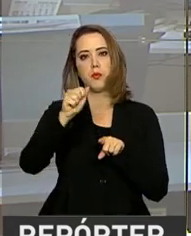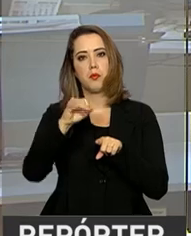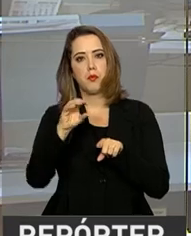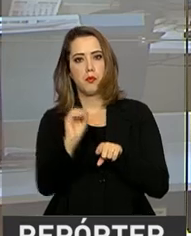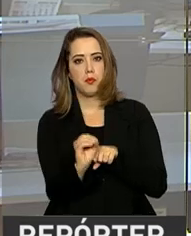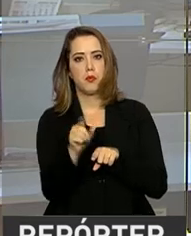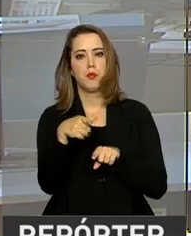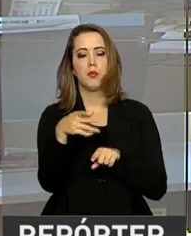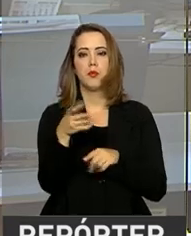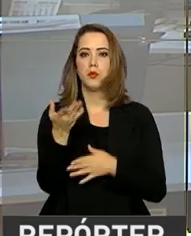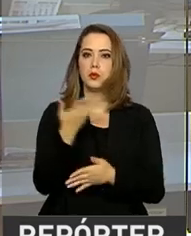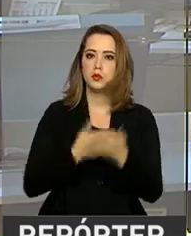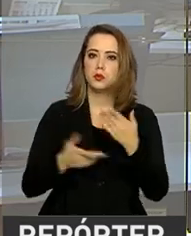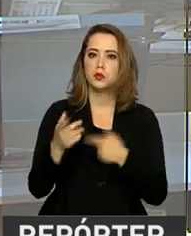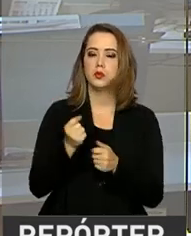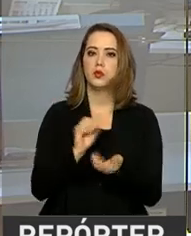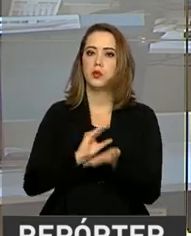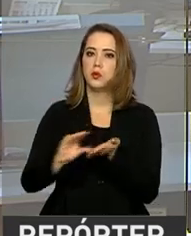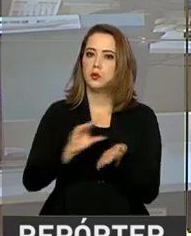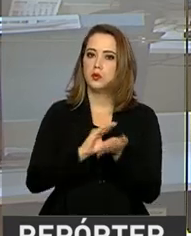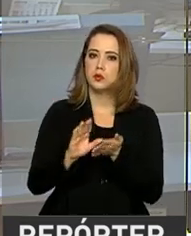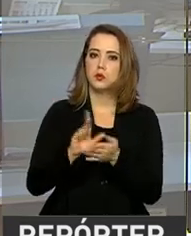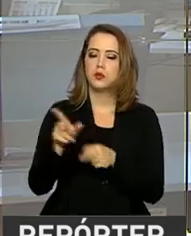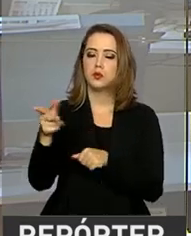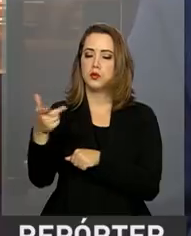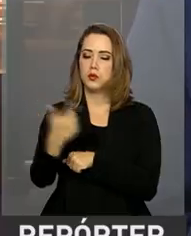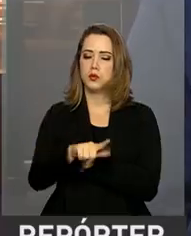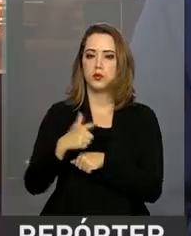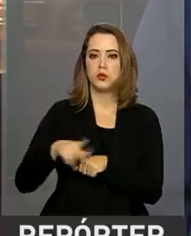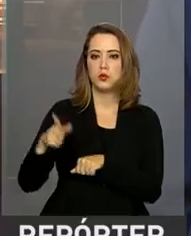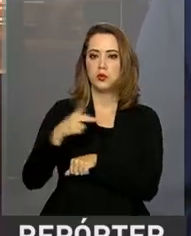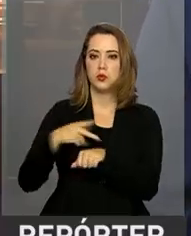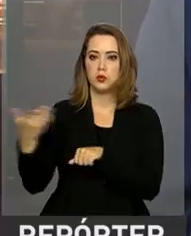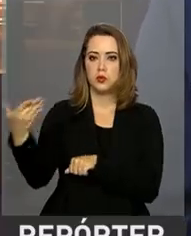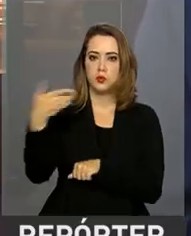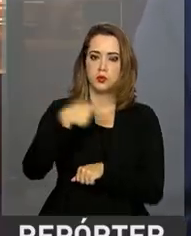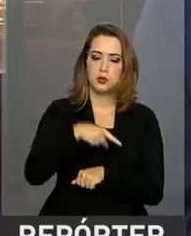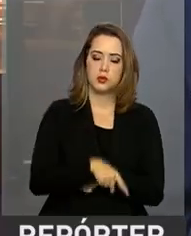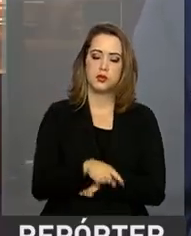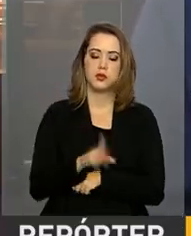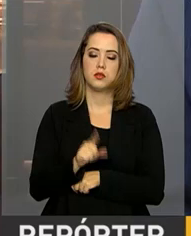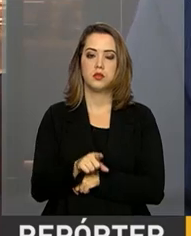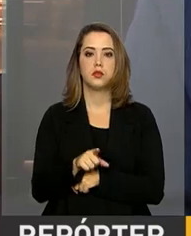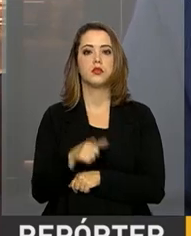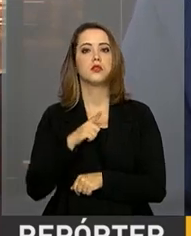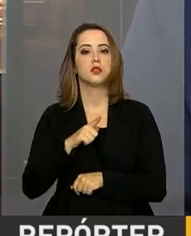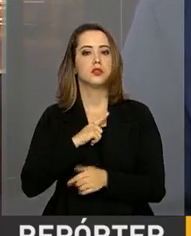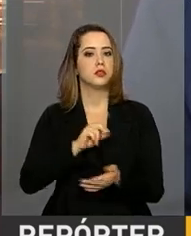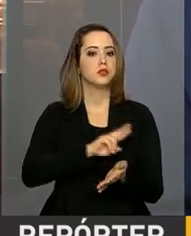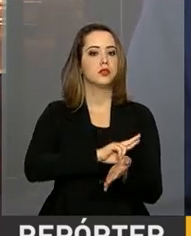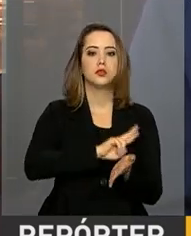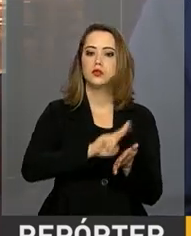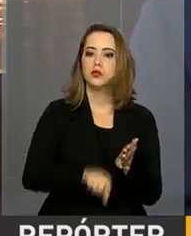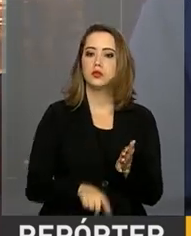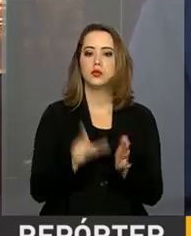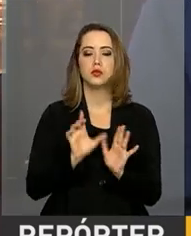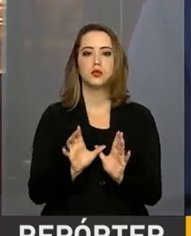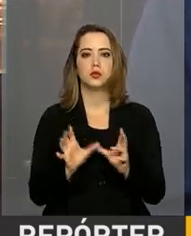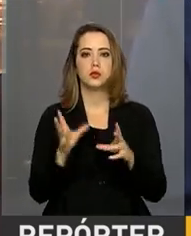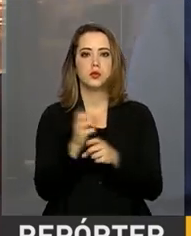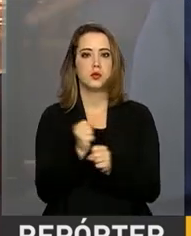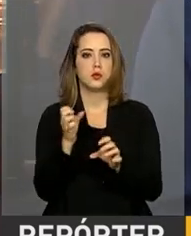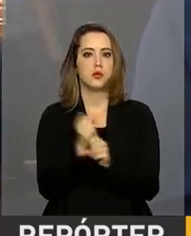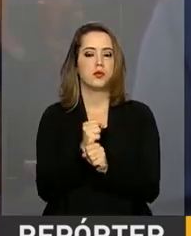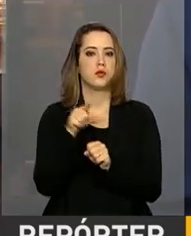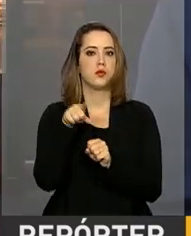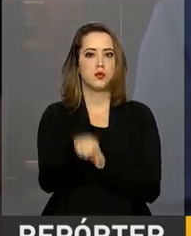investimentos estrangeiros João Pedro Neto acompan no mês passado o saldo das transações correntes que é o resultado